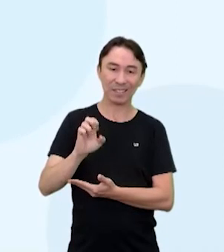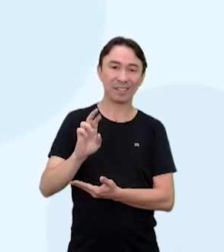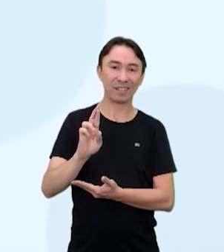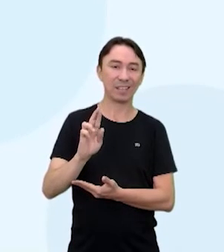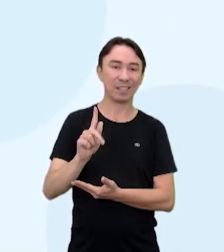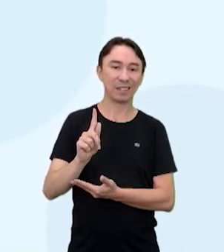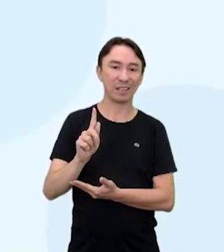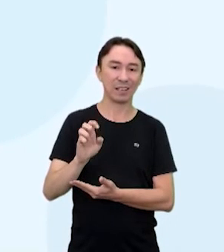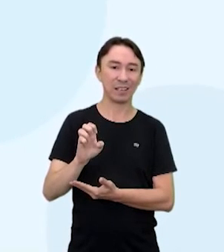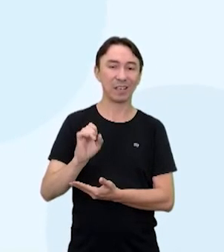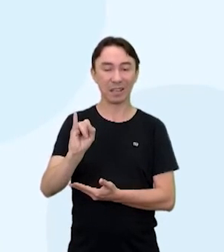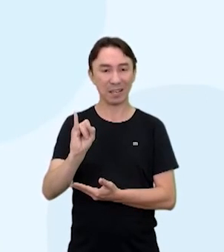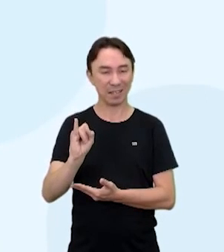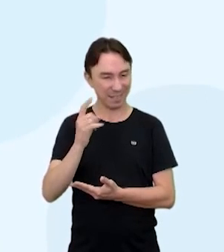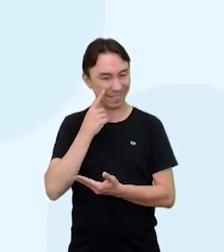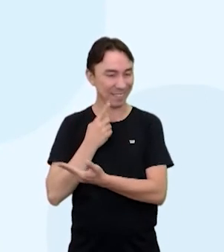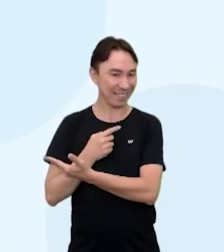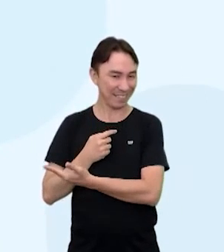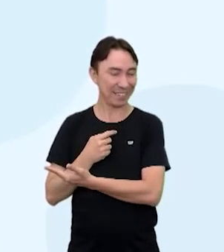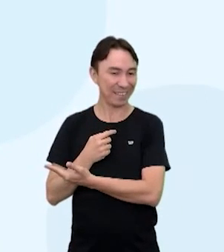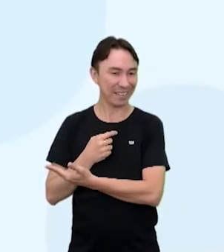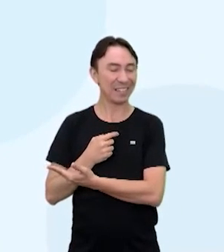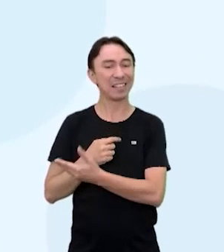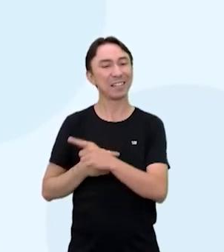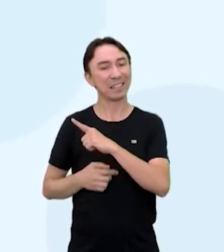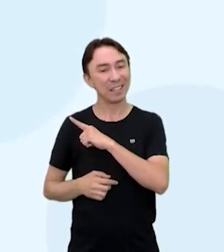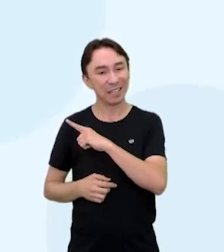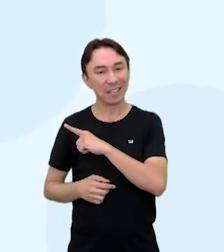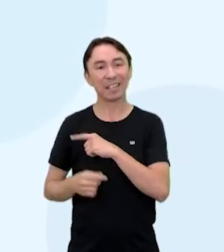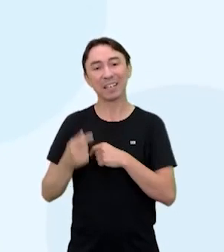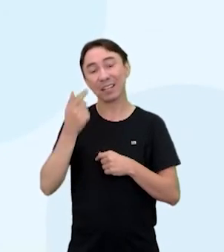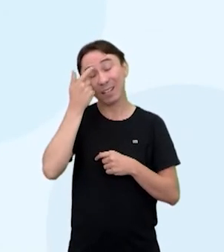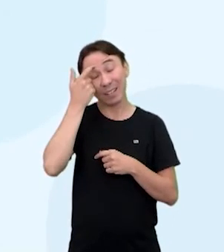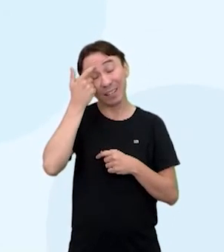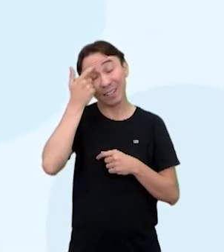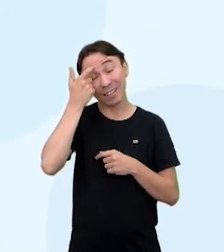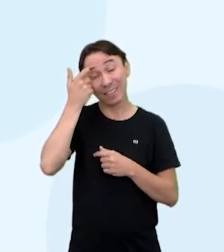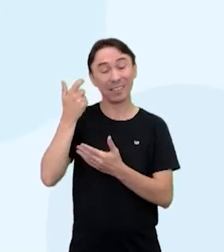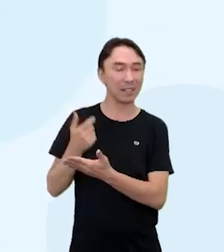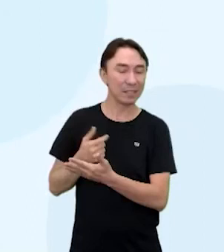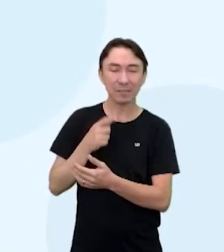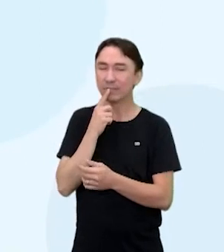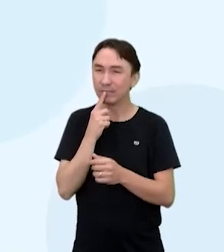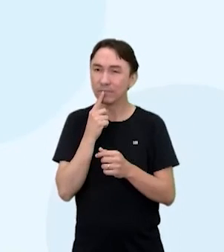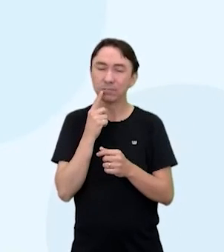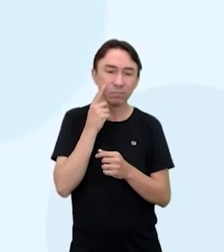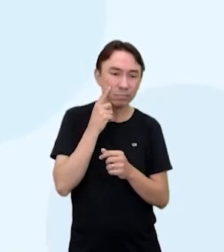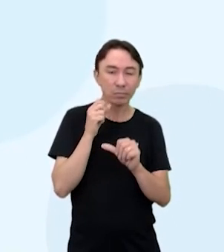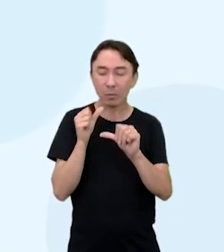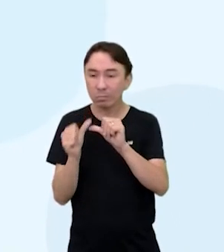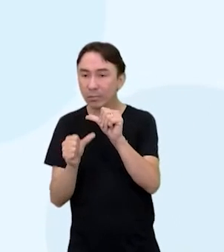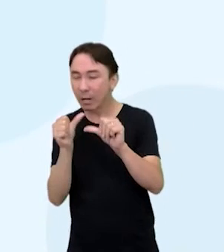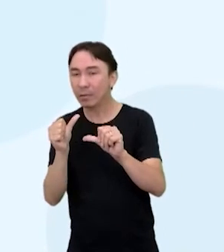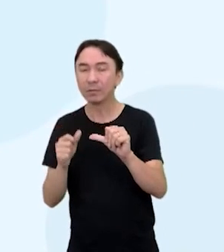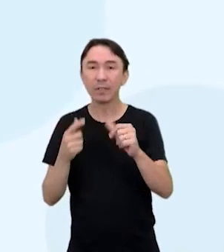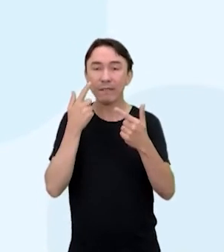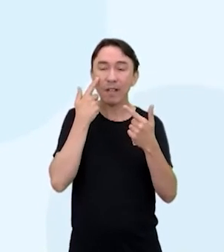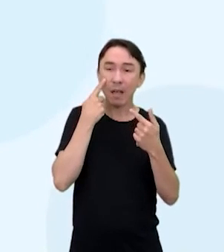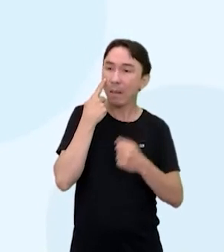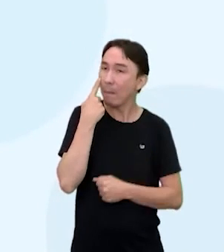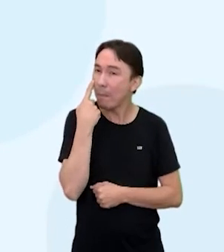sem esboços e é possível perceber sinais das alterações de Matisse na obra quando a gente observa ela bem de perto, pois ela